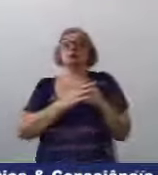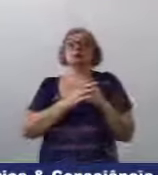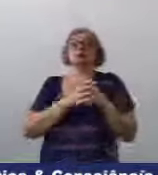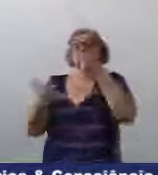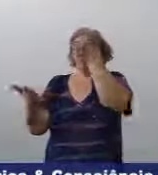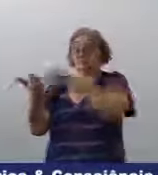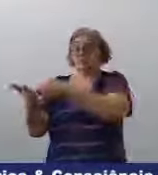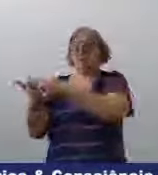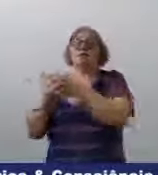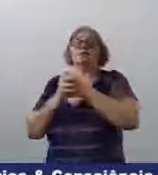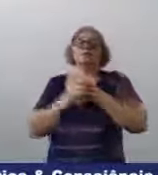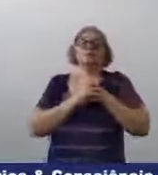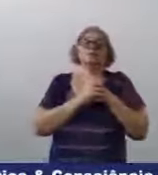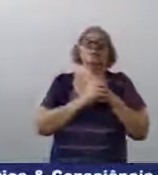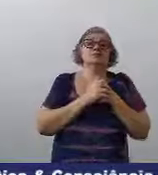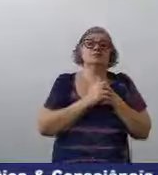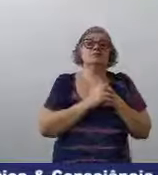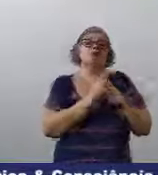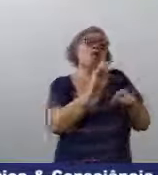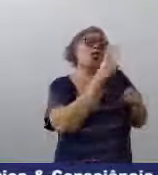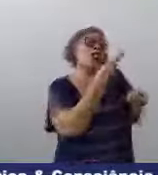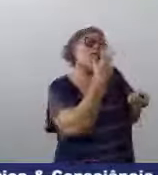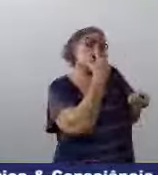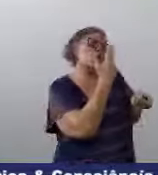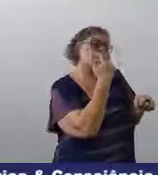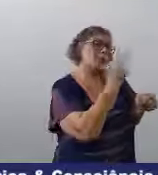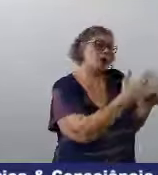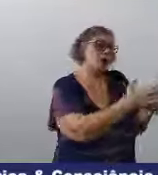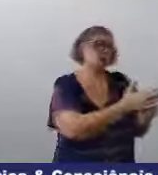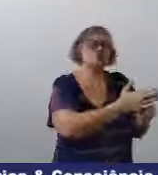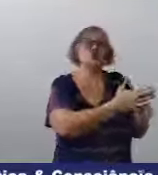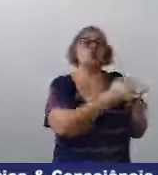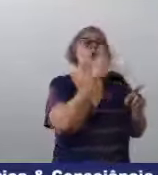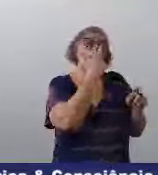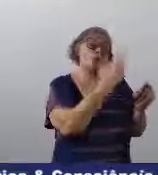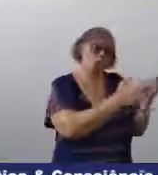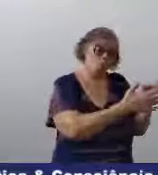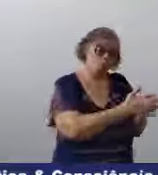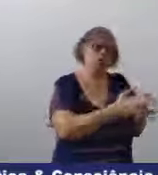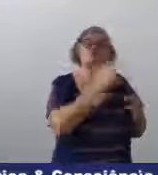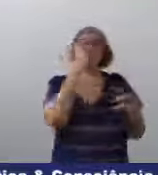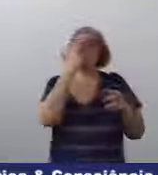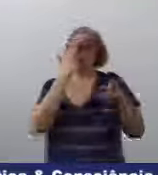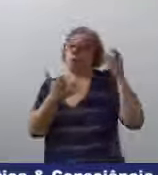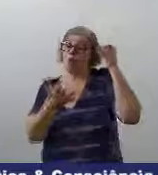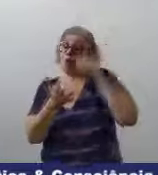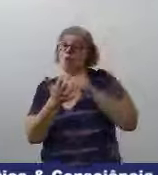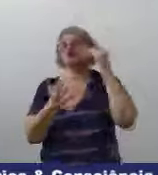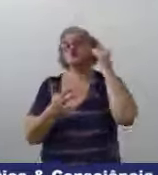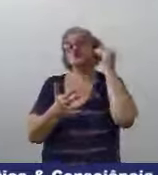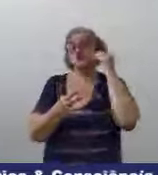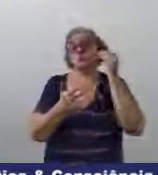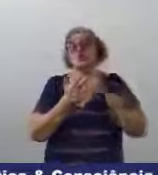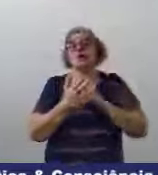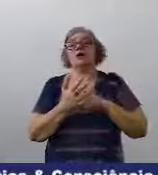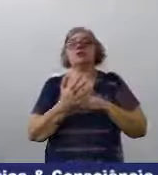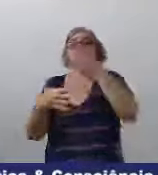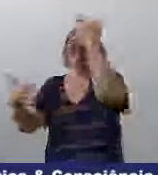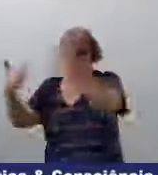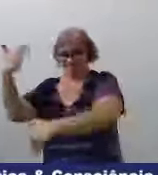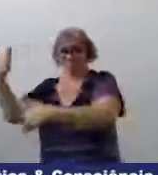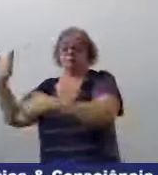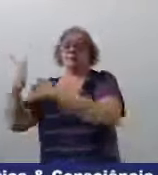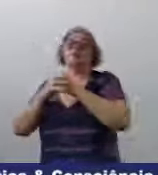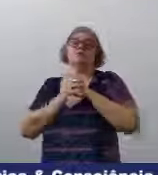mas não é uma atualidade, mas não vai contra nenhuma lei. Mas existe hipótese de conversação, existe hipótese de